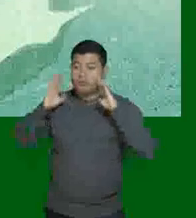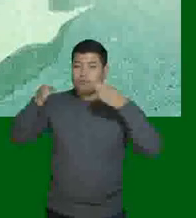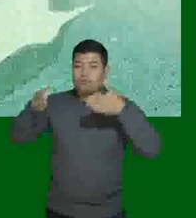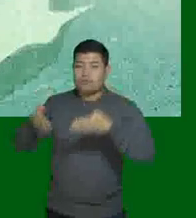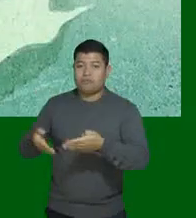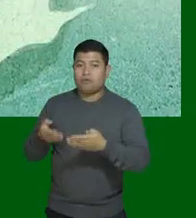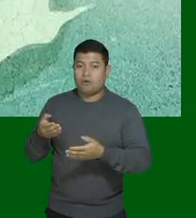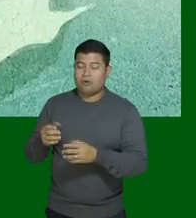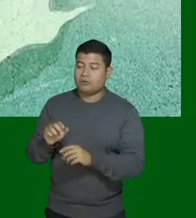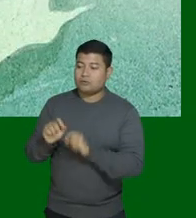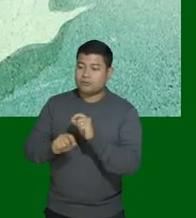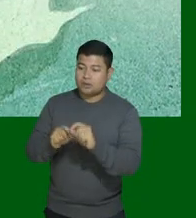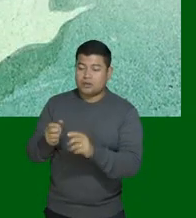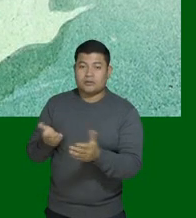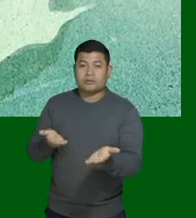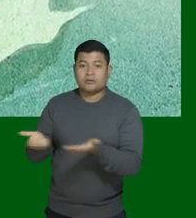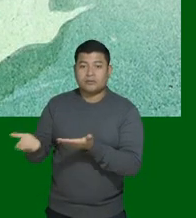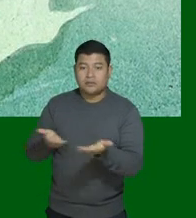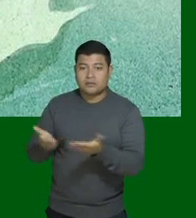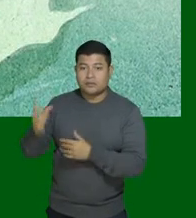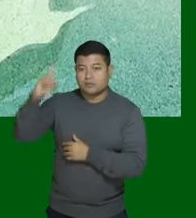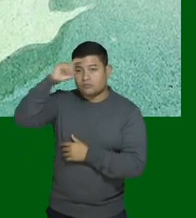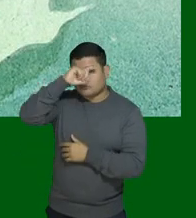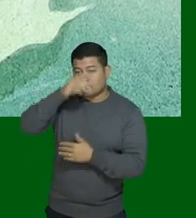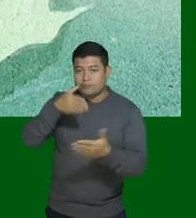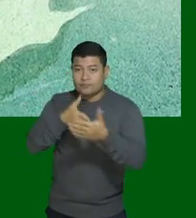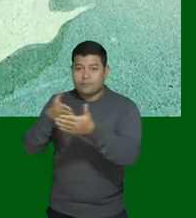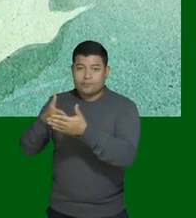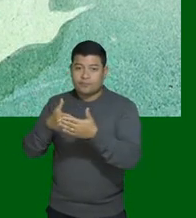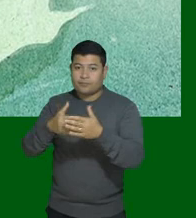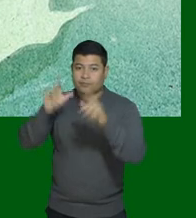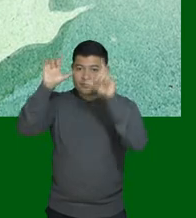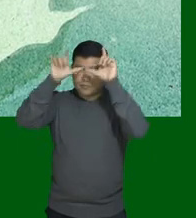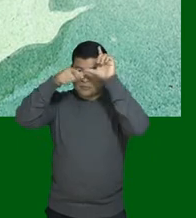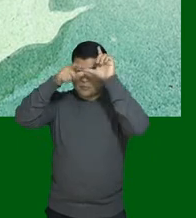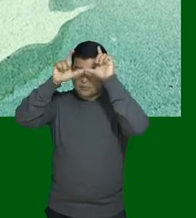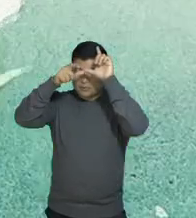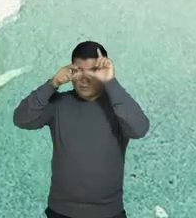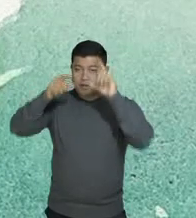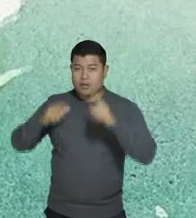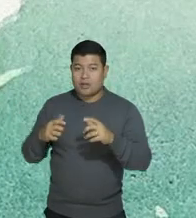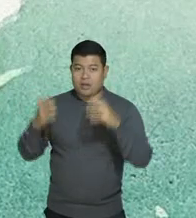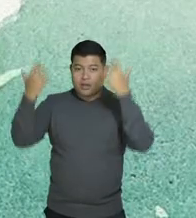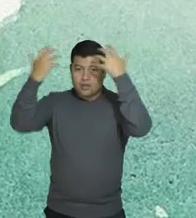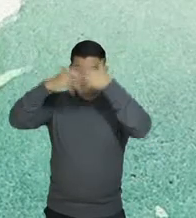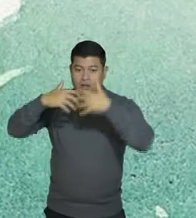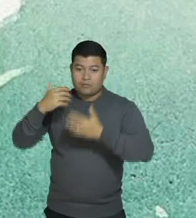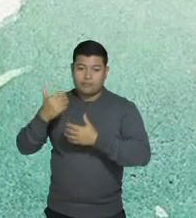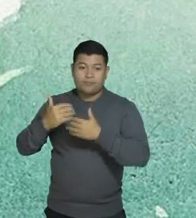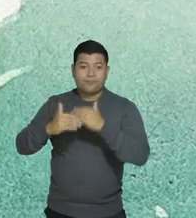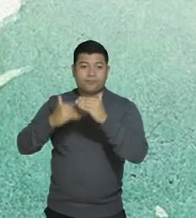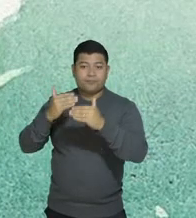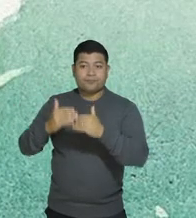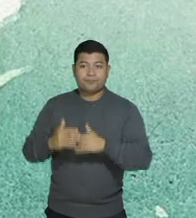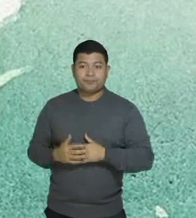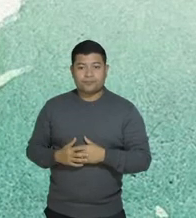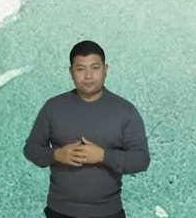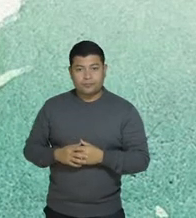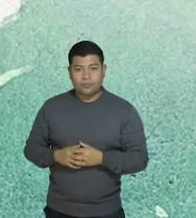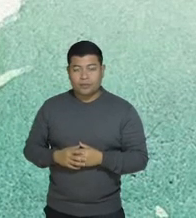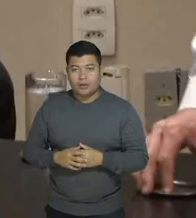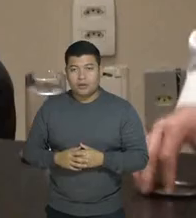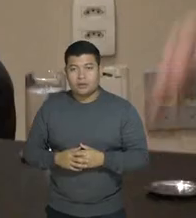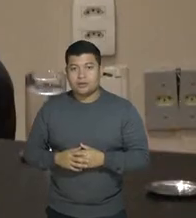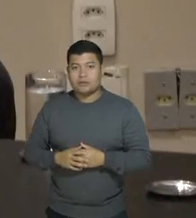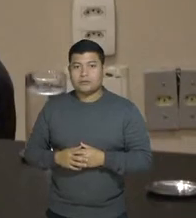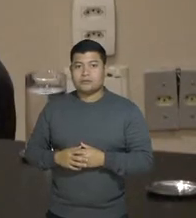dificuldades de aprendizagem causadas pelos transtornos do neurodesenvolvimento. É um